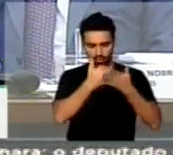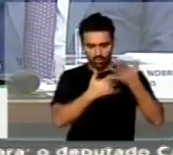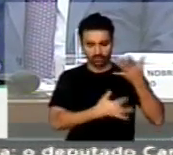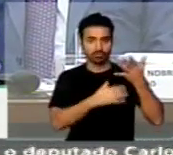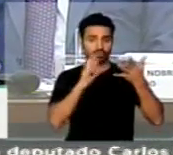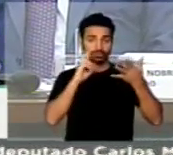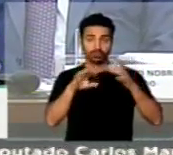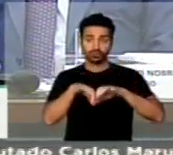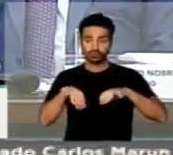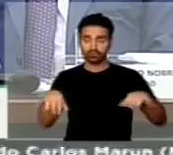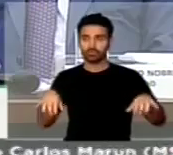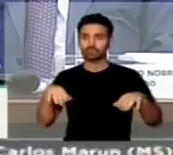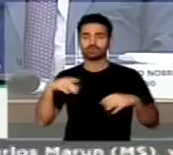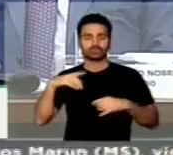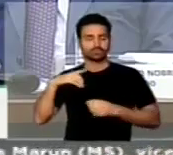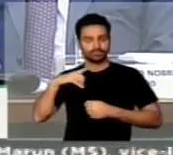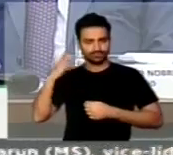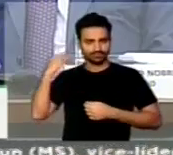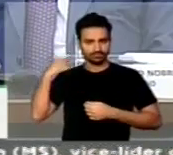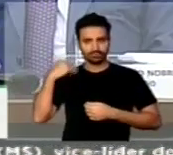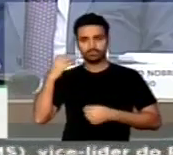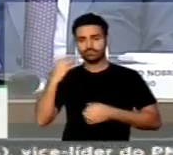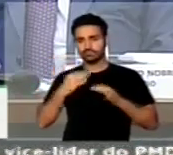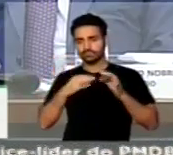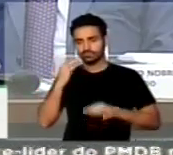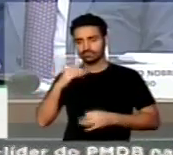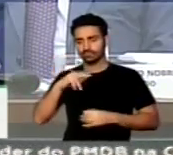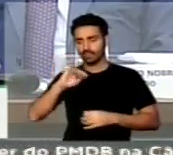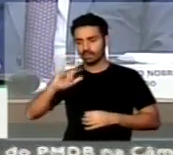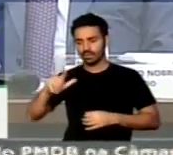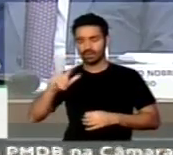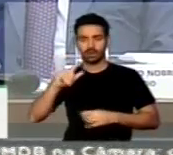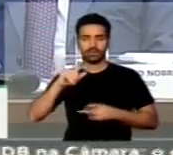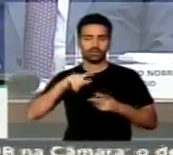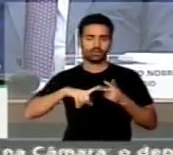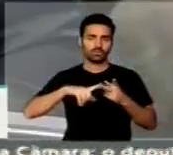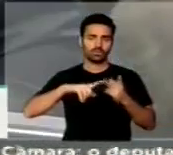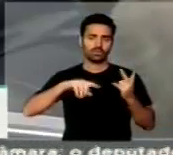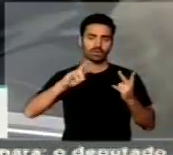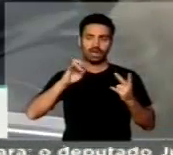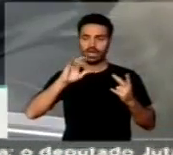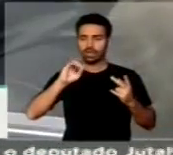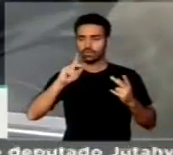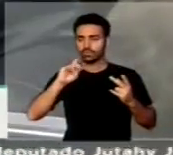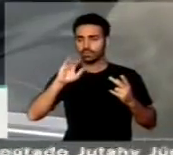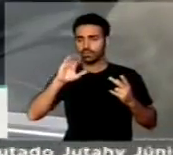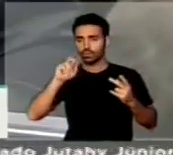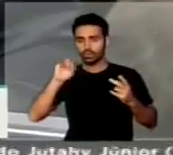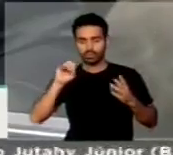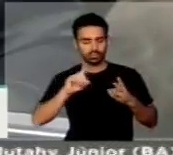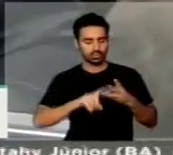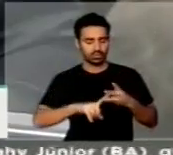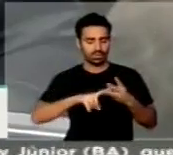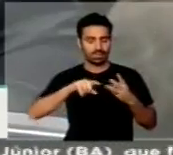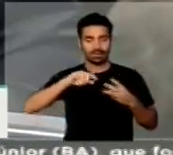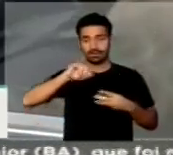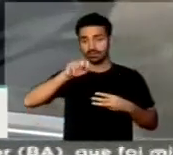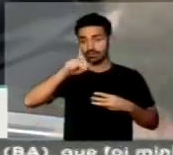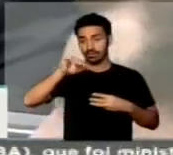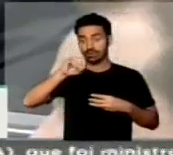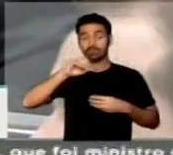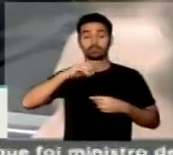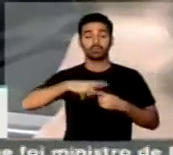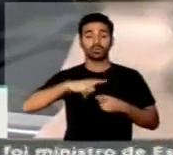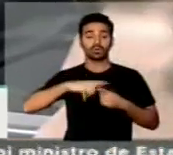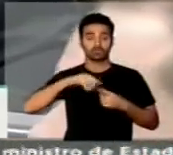de Janaína Pascoal, Hélio Bicudo, Dr. Miguel Reale, porque o senhor tinha